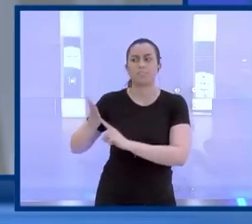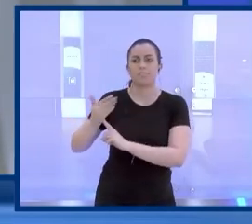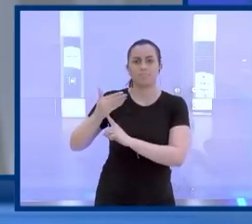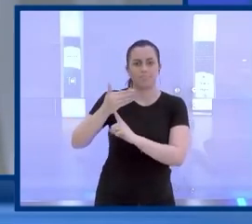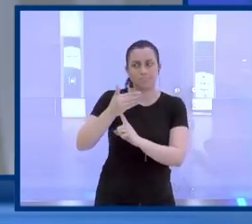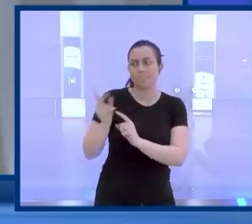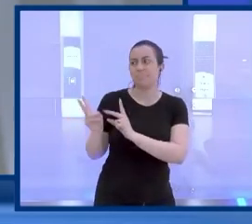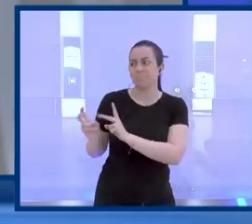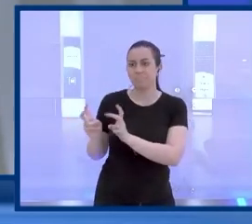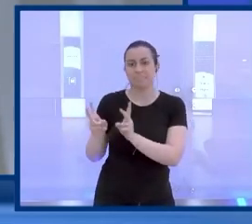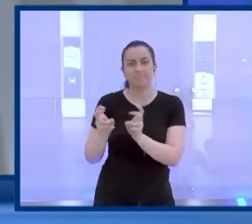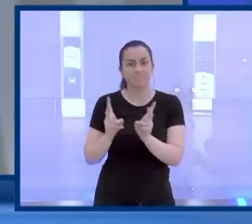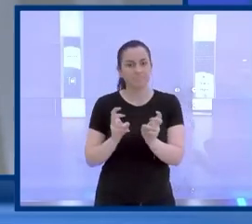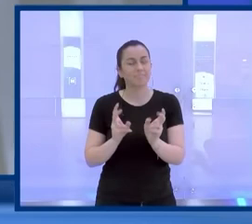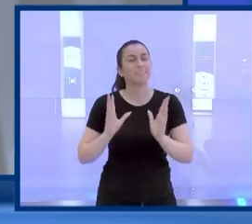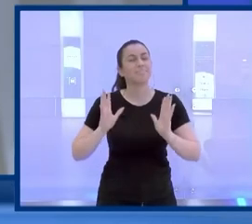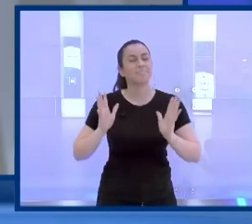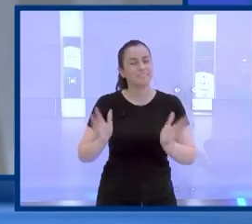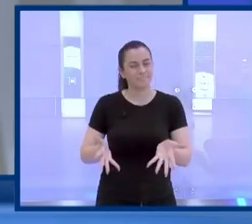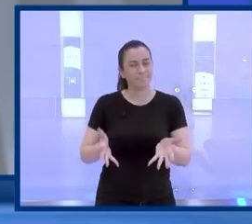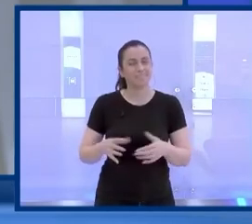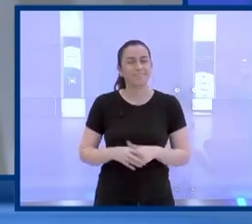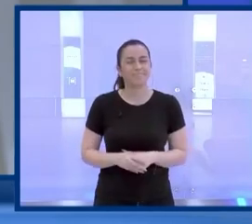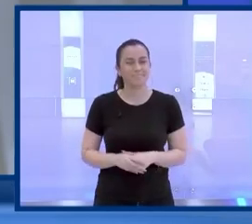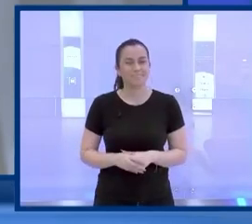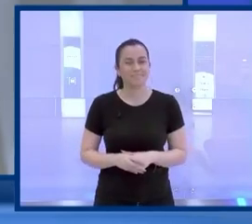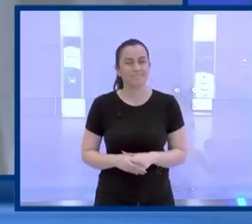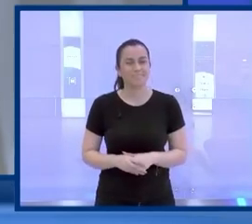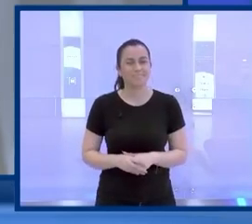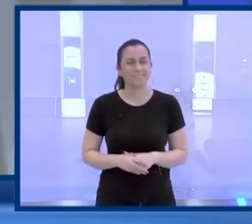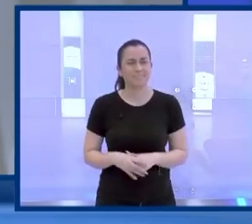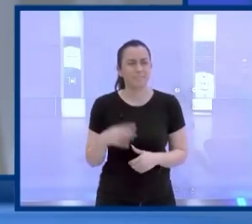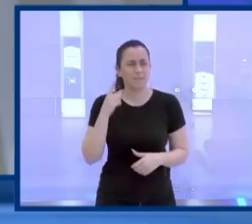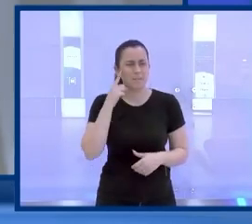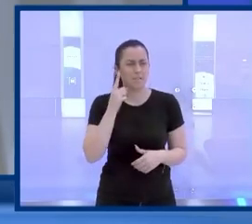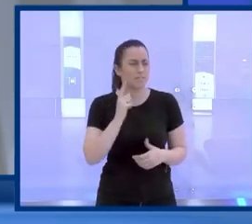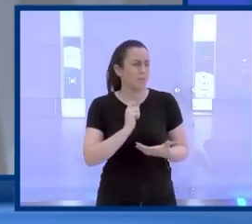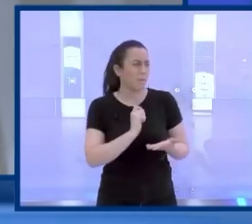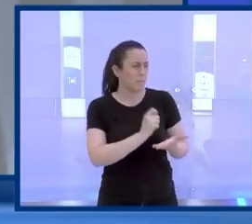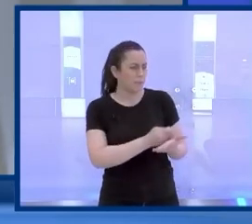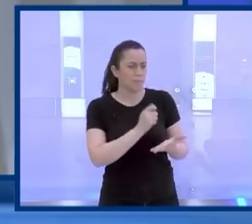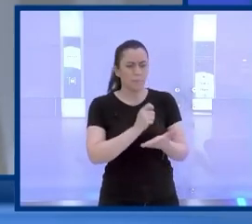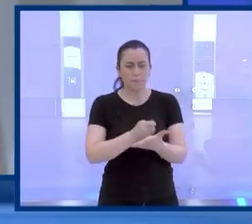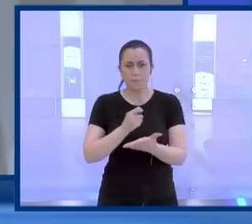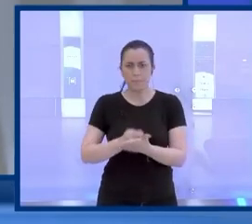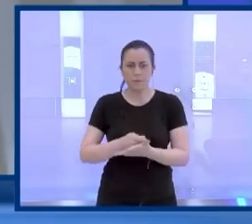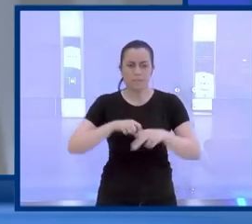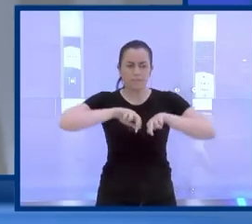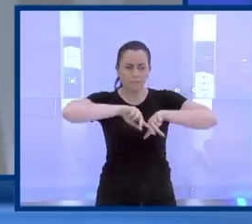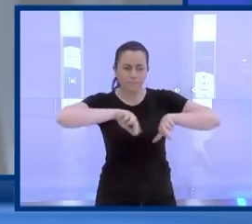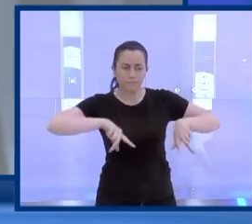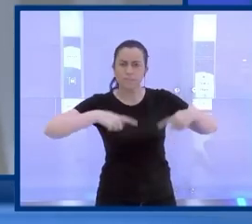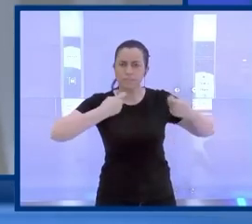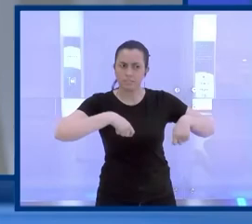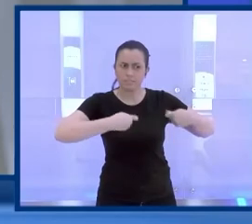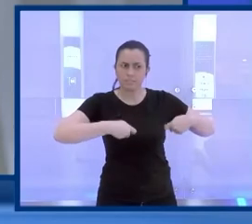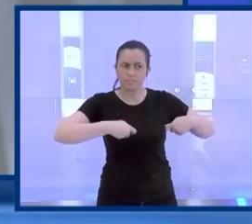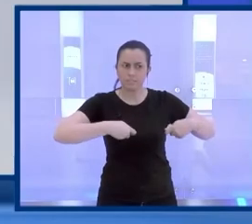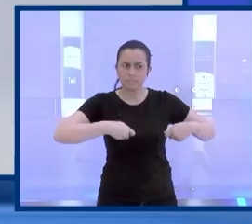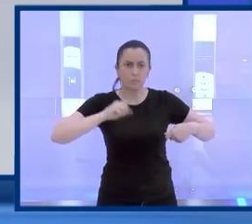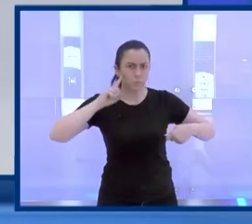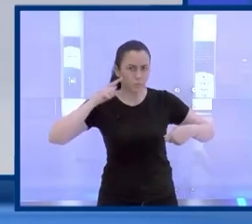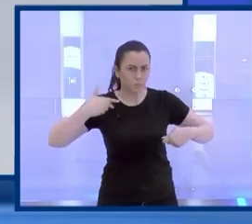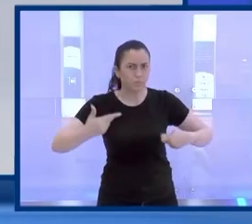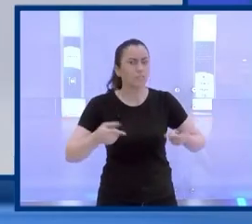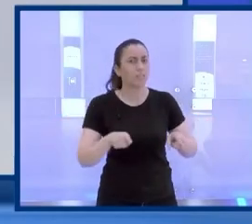percebe que não estamos apenas pagando as contas em dia, estamos investindo e